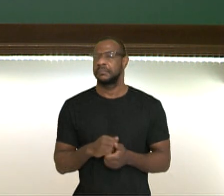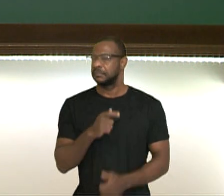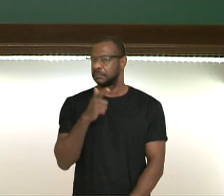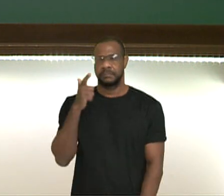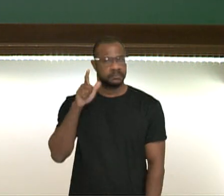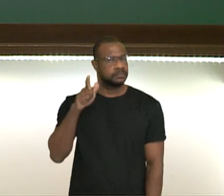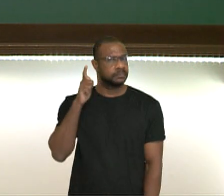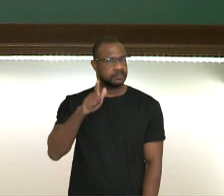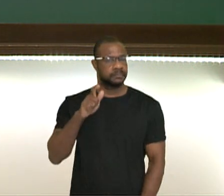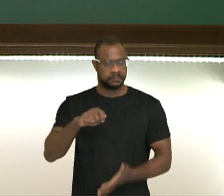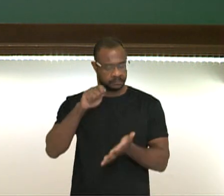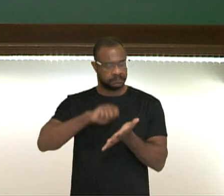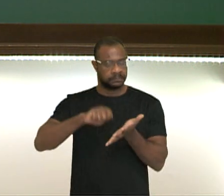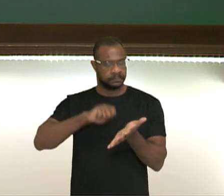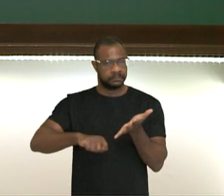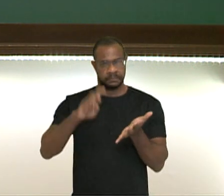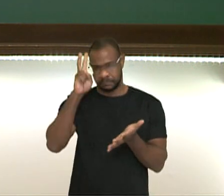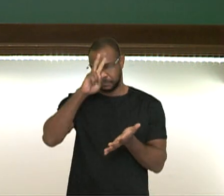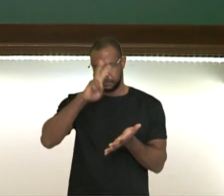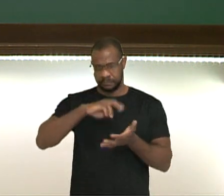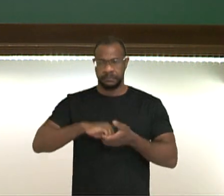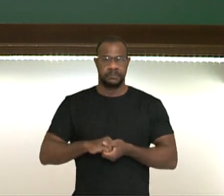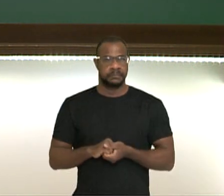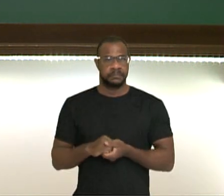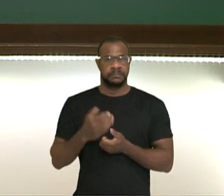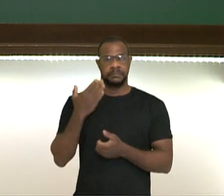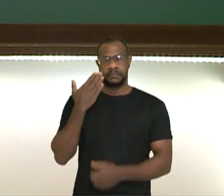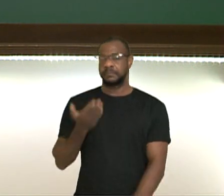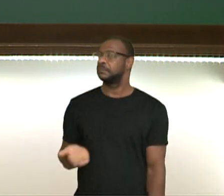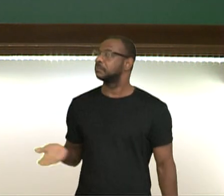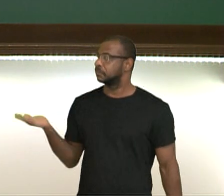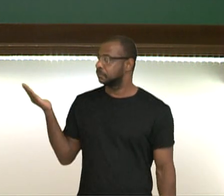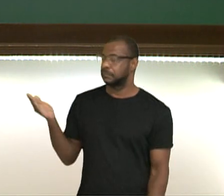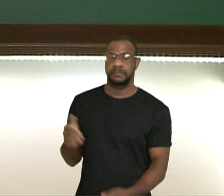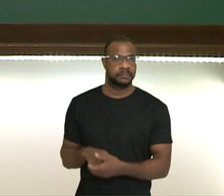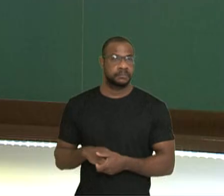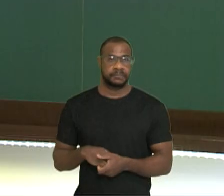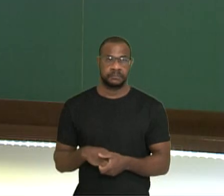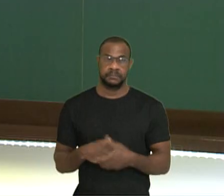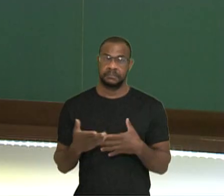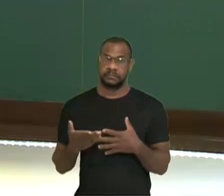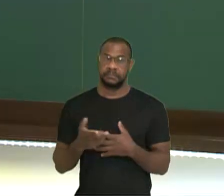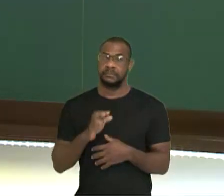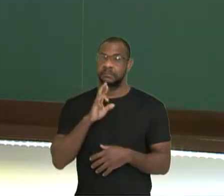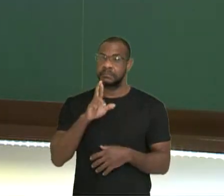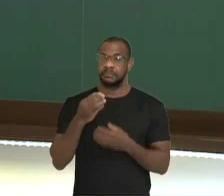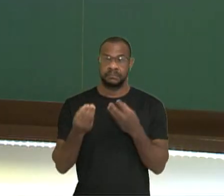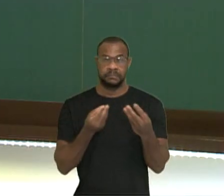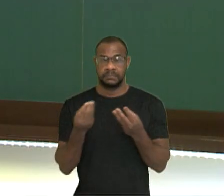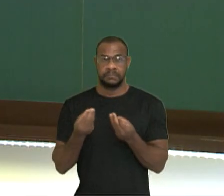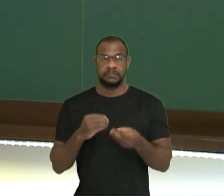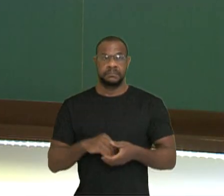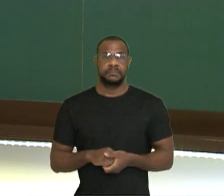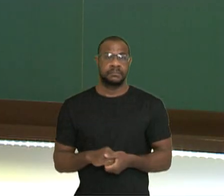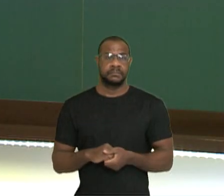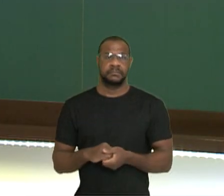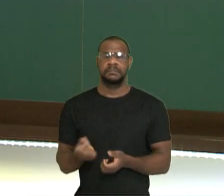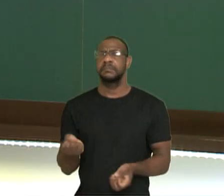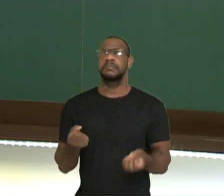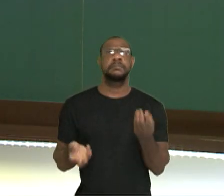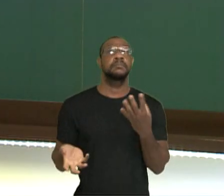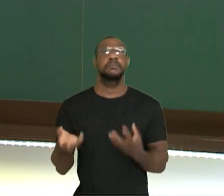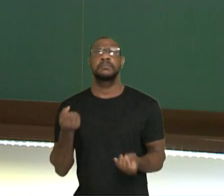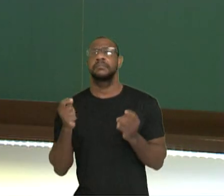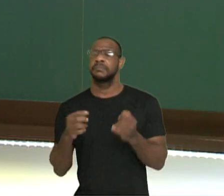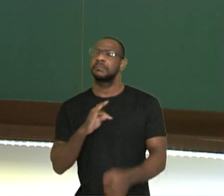Conseguiram aí anotar, lembrar de tudo? Então vamos lá, vamos à nossa sugestão de resposta. Então o malabarismo é uma